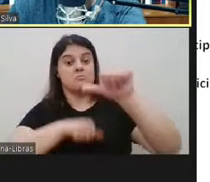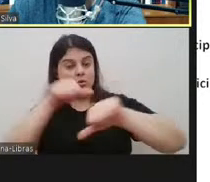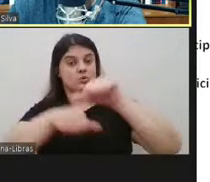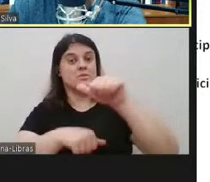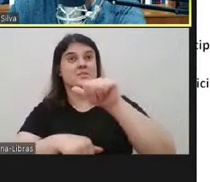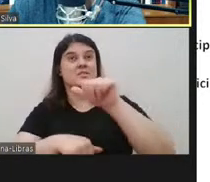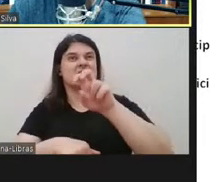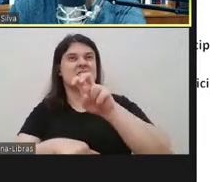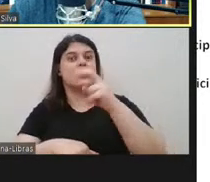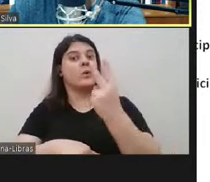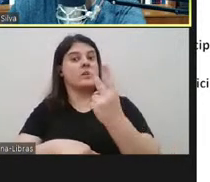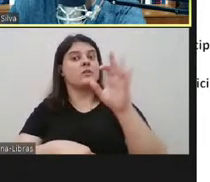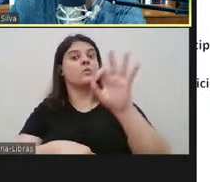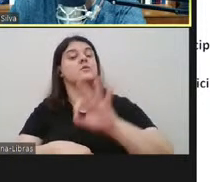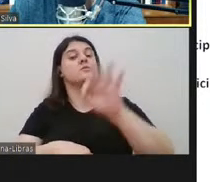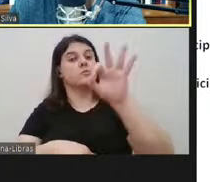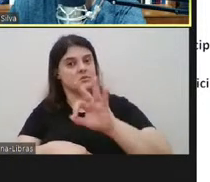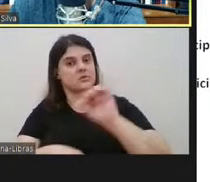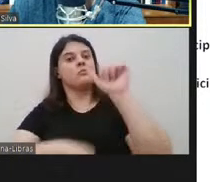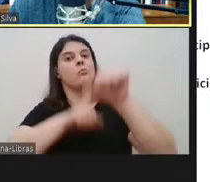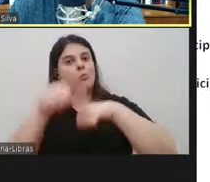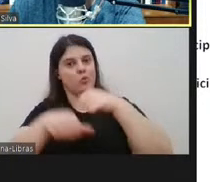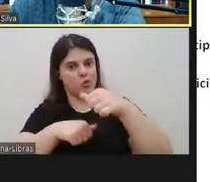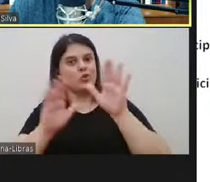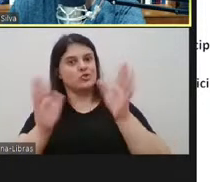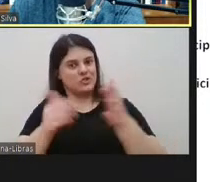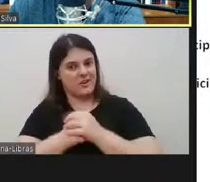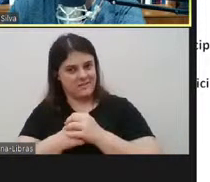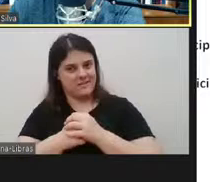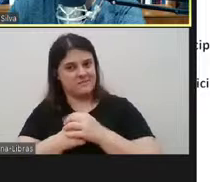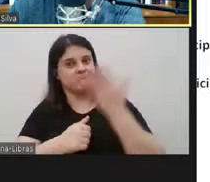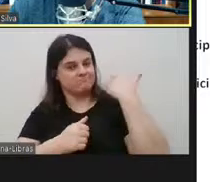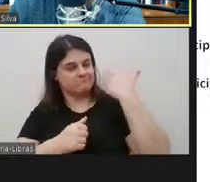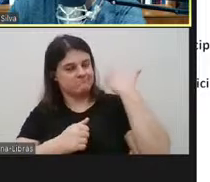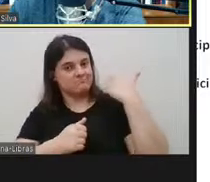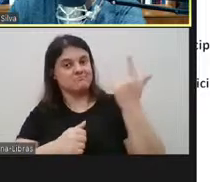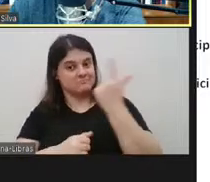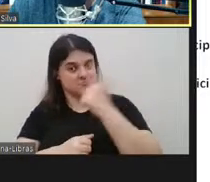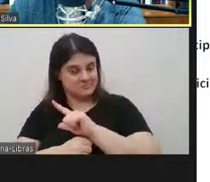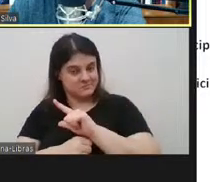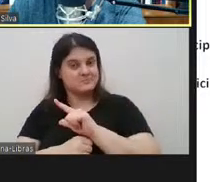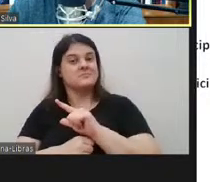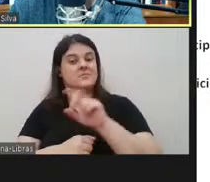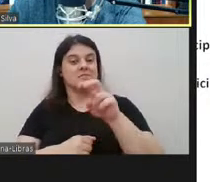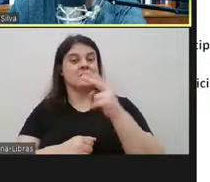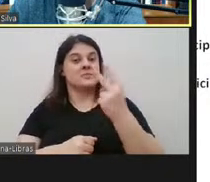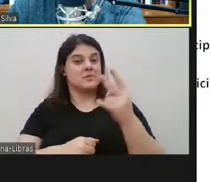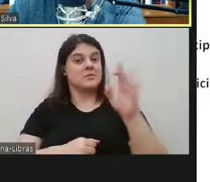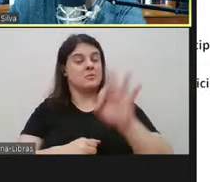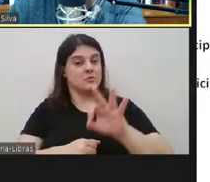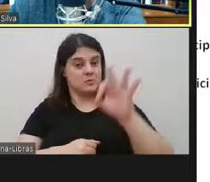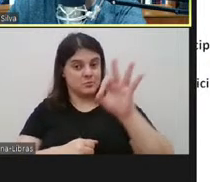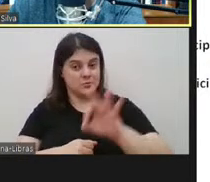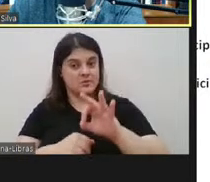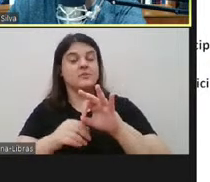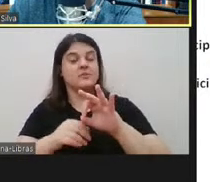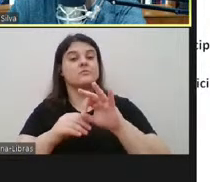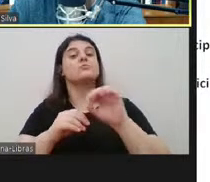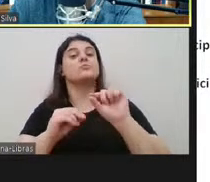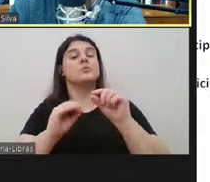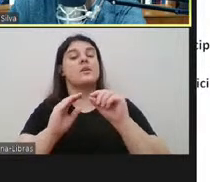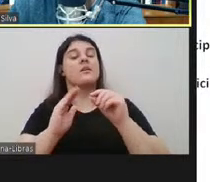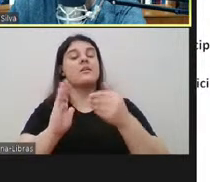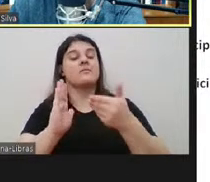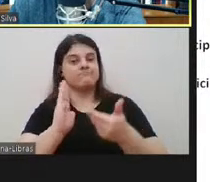renovamos 52 por cento nós renovamos nas últimas eleições 52 por cento da câmara